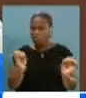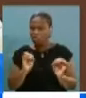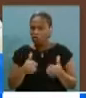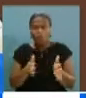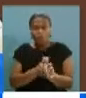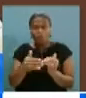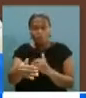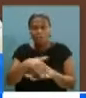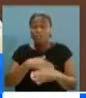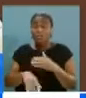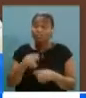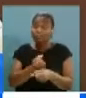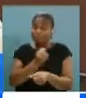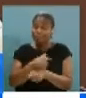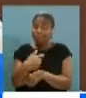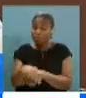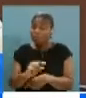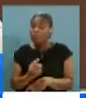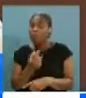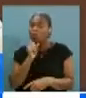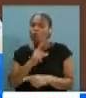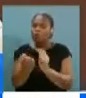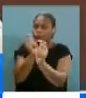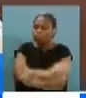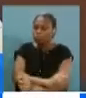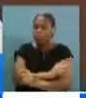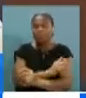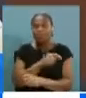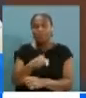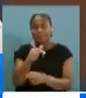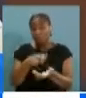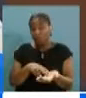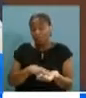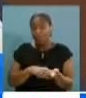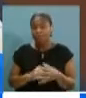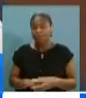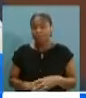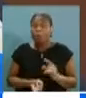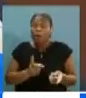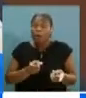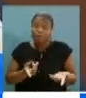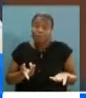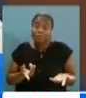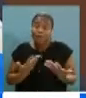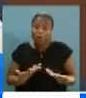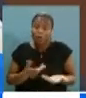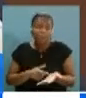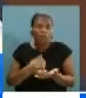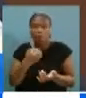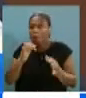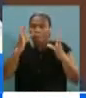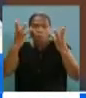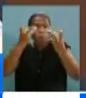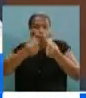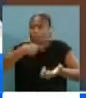fazer, estamos a trabalhar para que possamos mudar esta realidade. O que conta não são o volume de